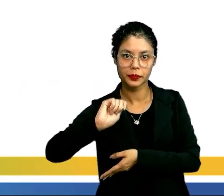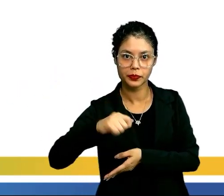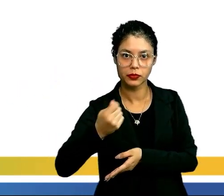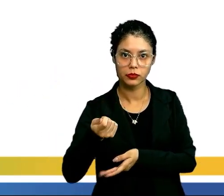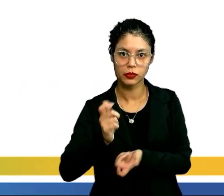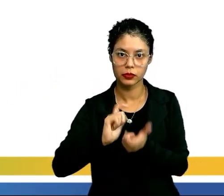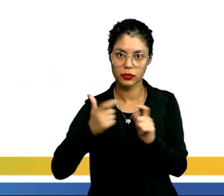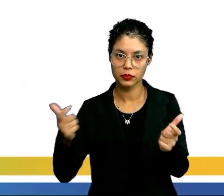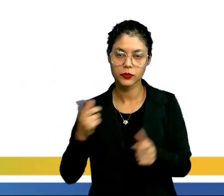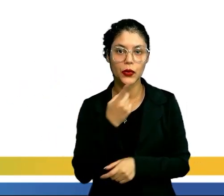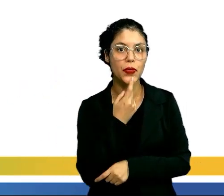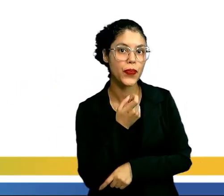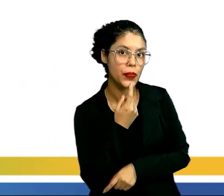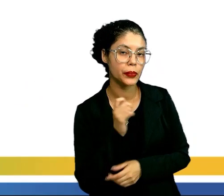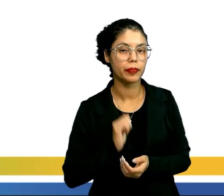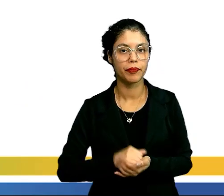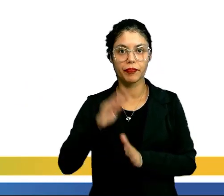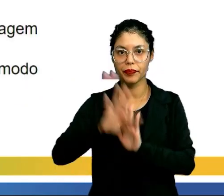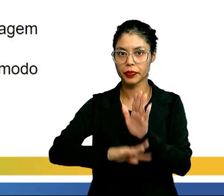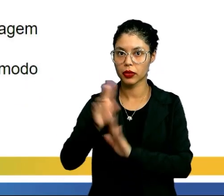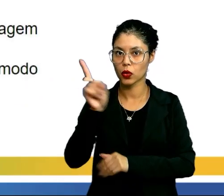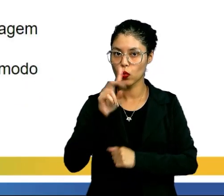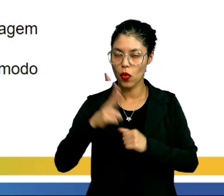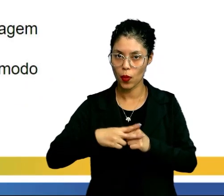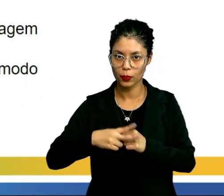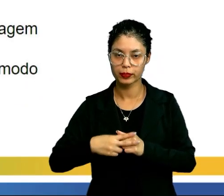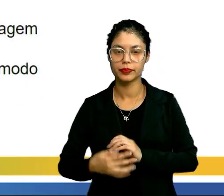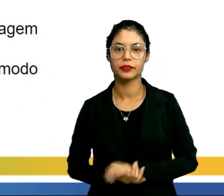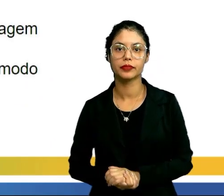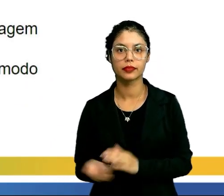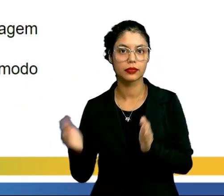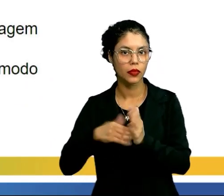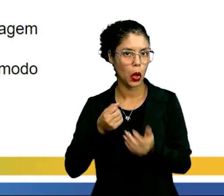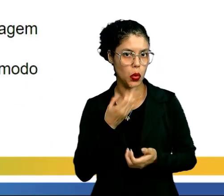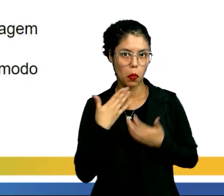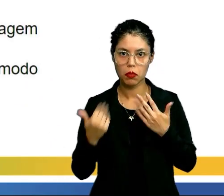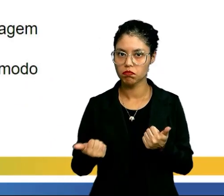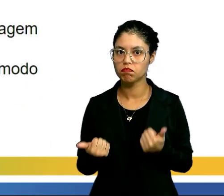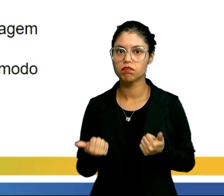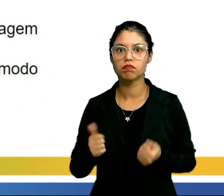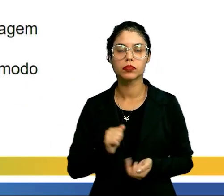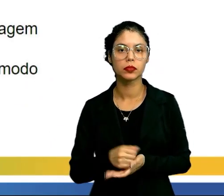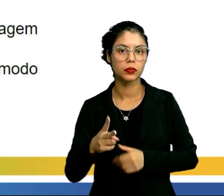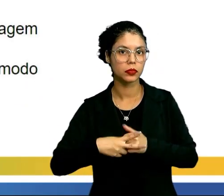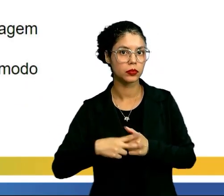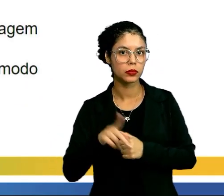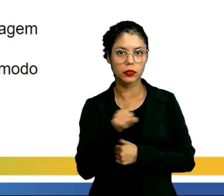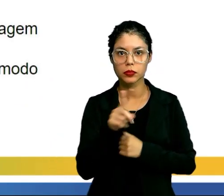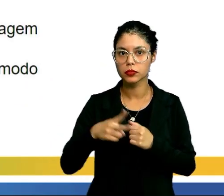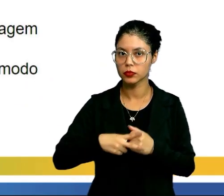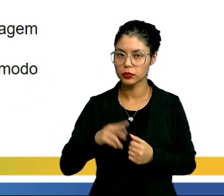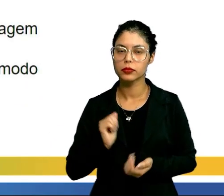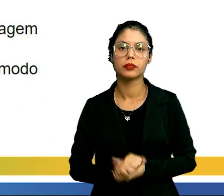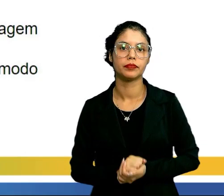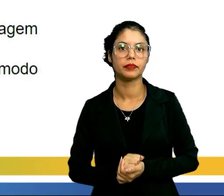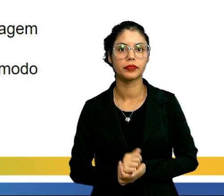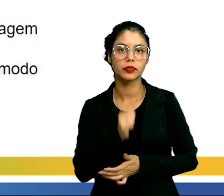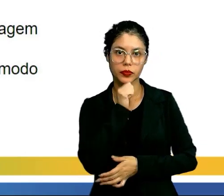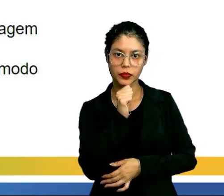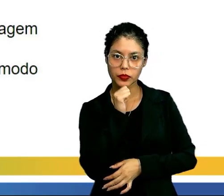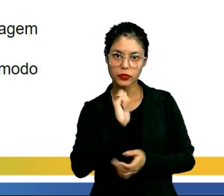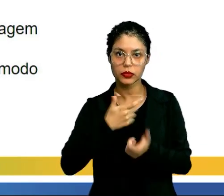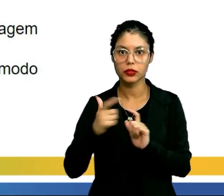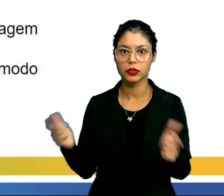aí bem no meio, em vermelho, né? São textos não verbais. Então, até aqui está tudo ok. Textos verbais e não verbais. A ênfase